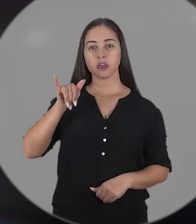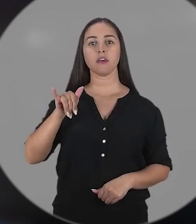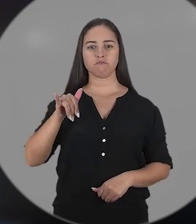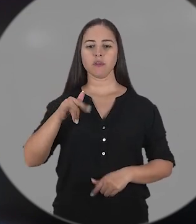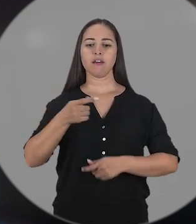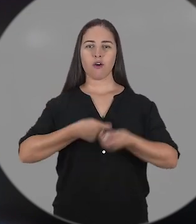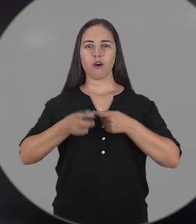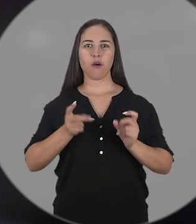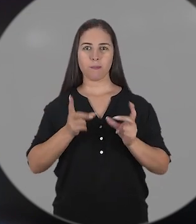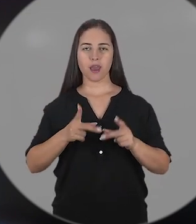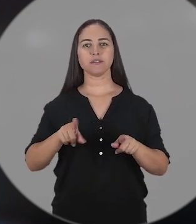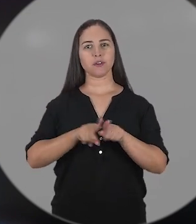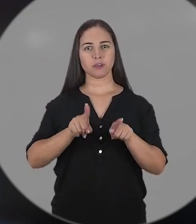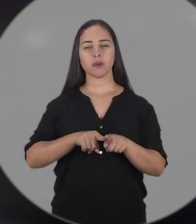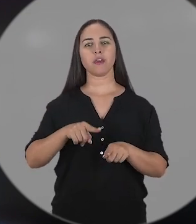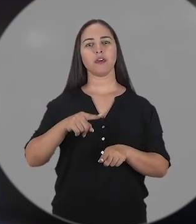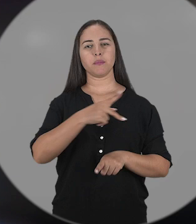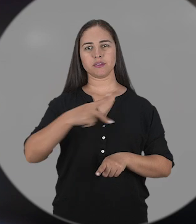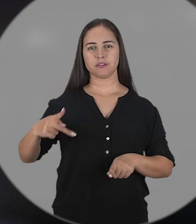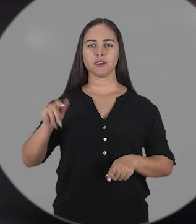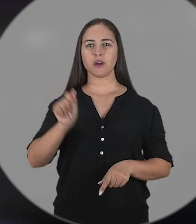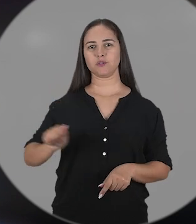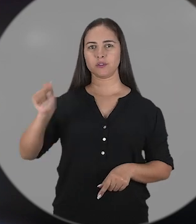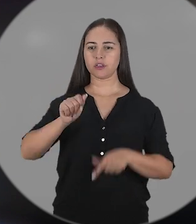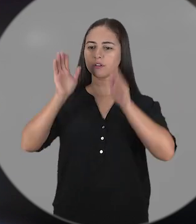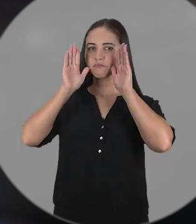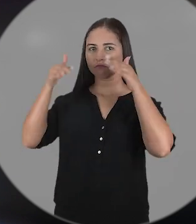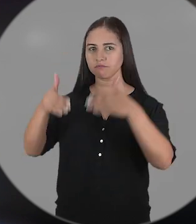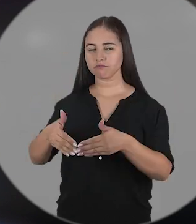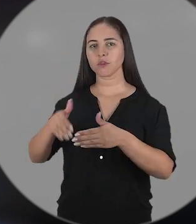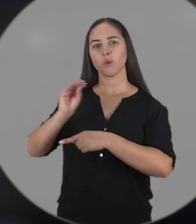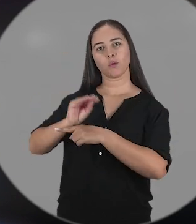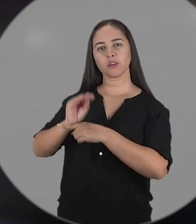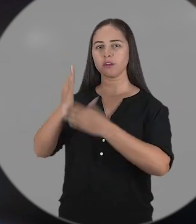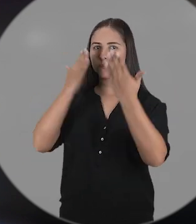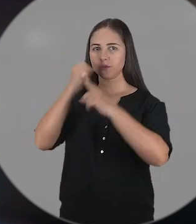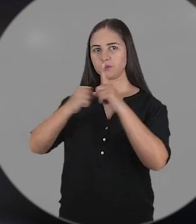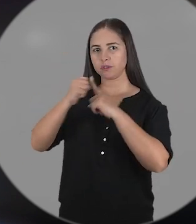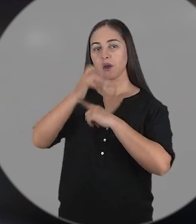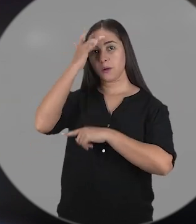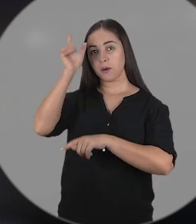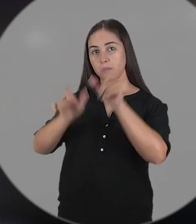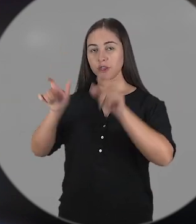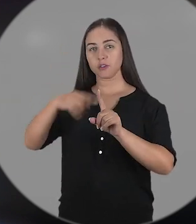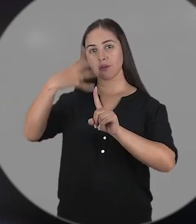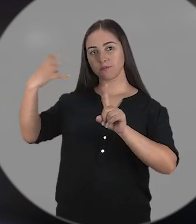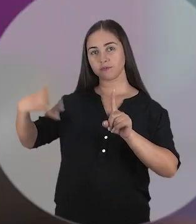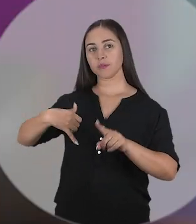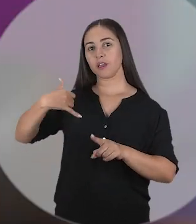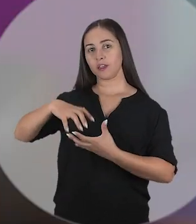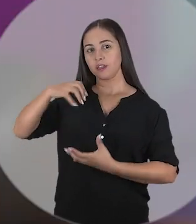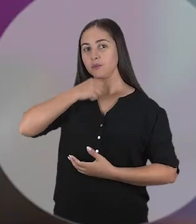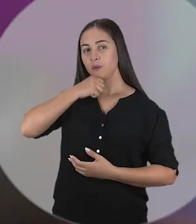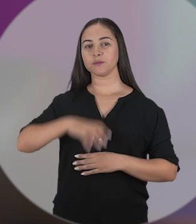sou presidente da Associação Eternamente Sul, que é uma associação voltada para o cuidado psicossocial das pessoas LGBTQIAP+ idosas.